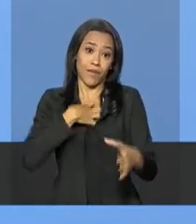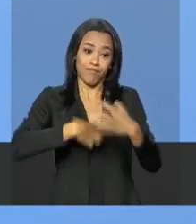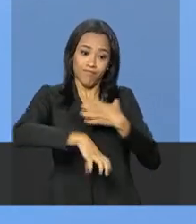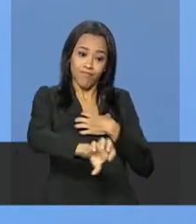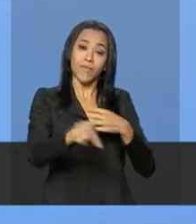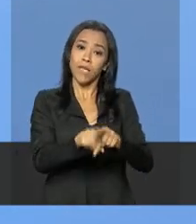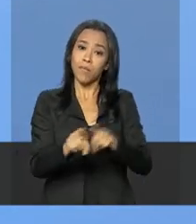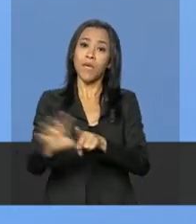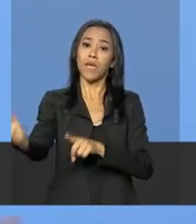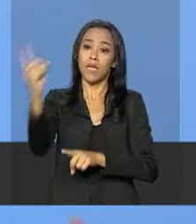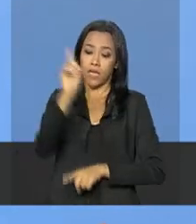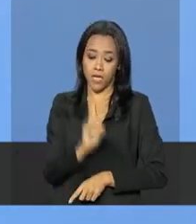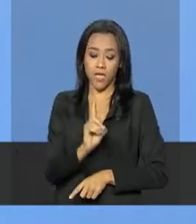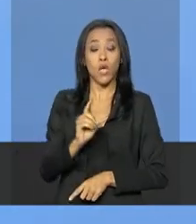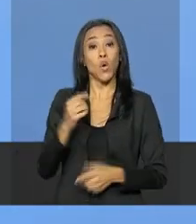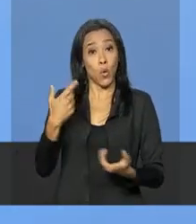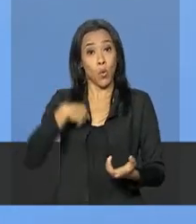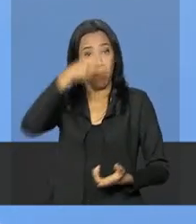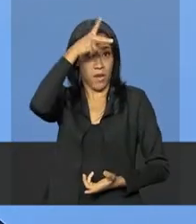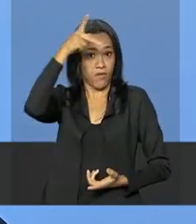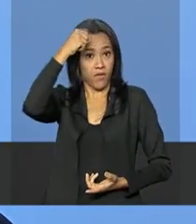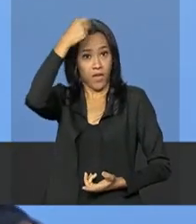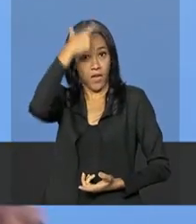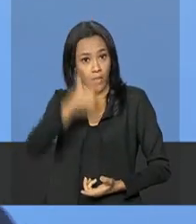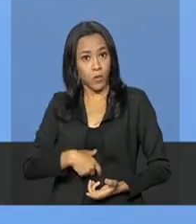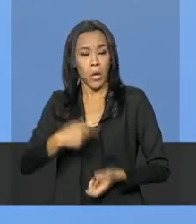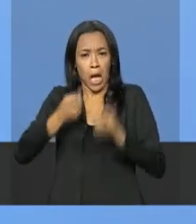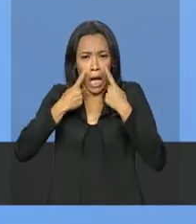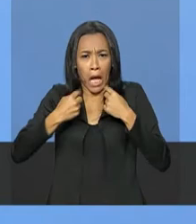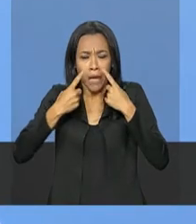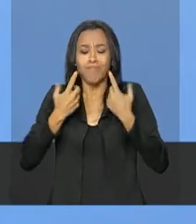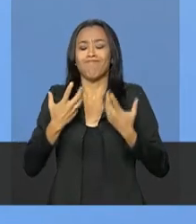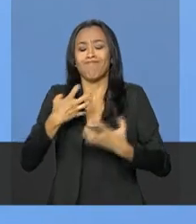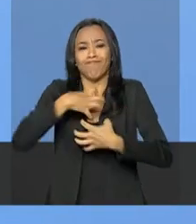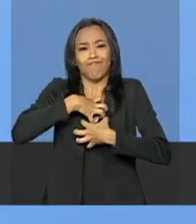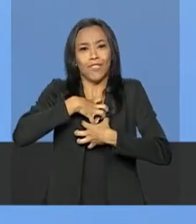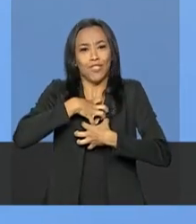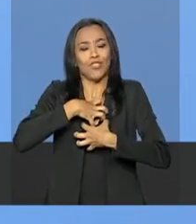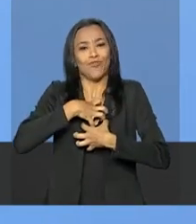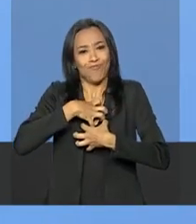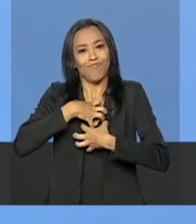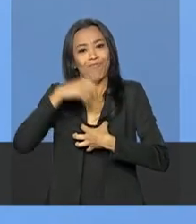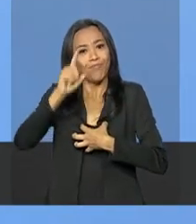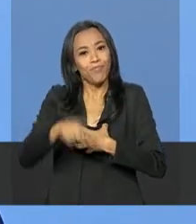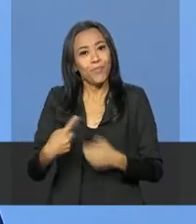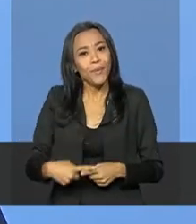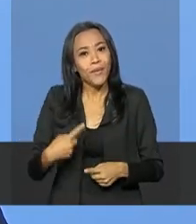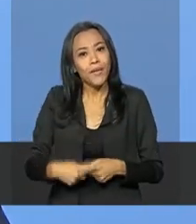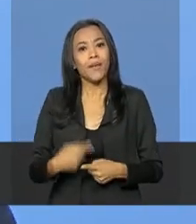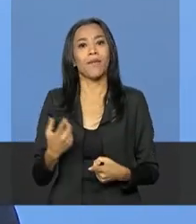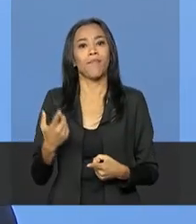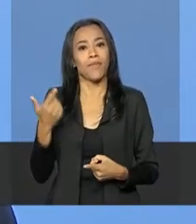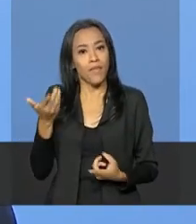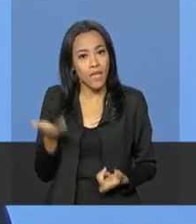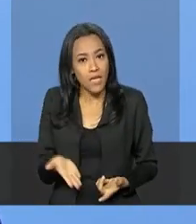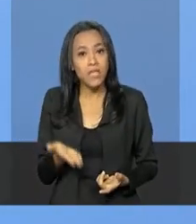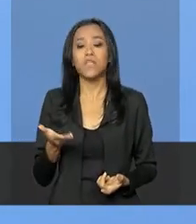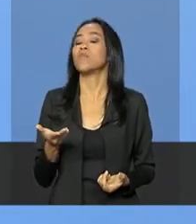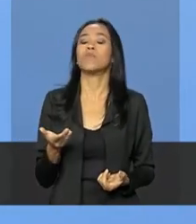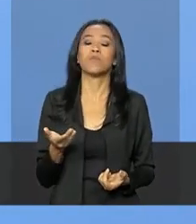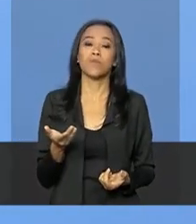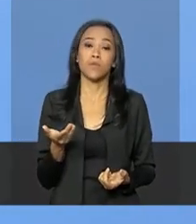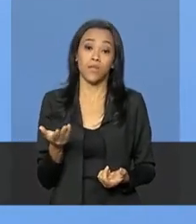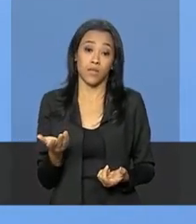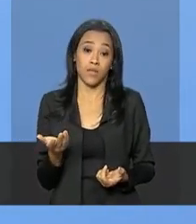veio aqui e quase caiu em lágrimas também porque essa coisa individualizada não é dalva essa coisa individualizada